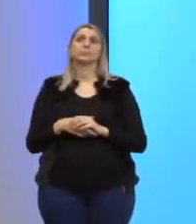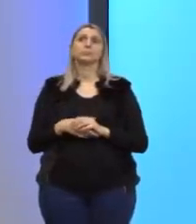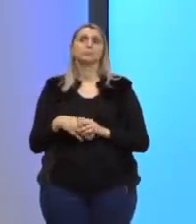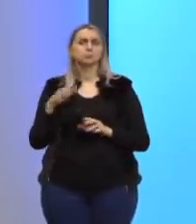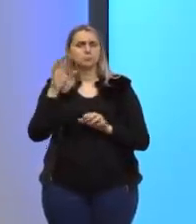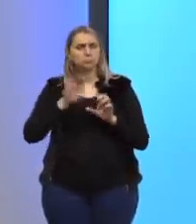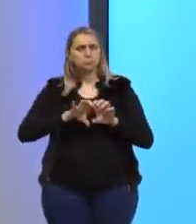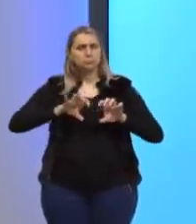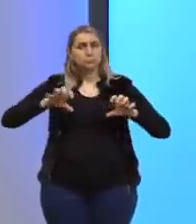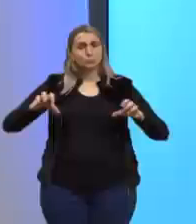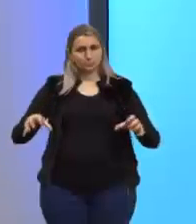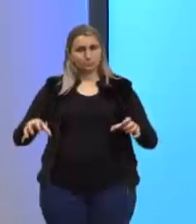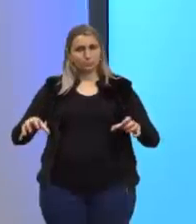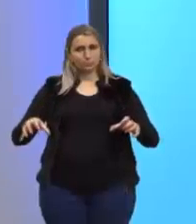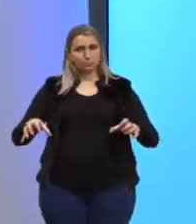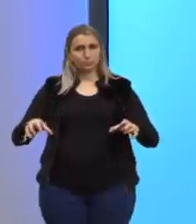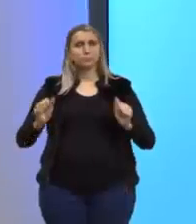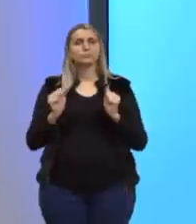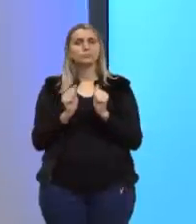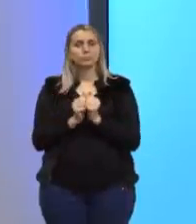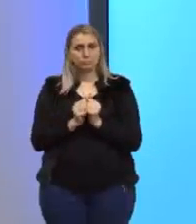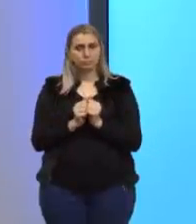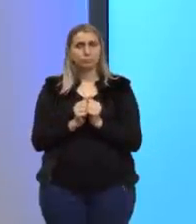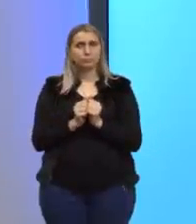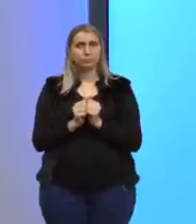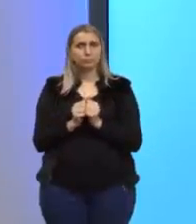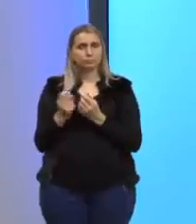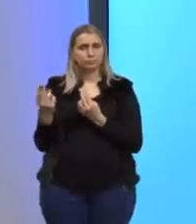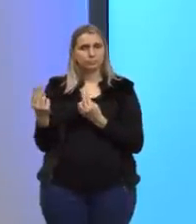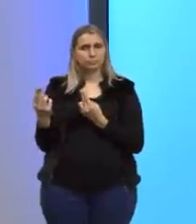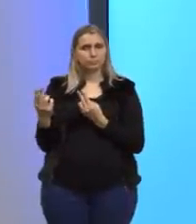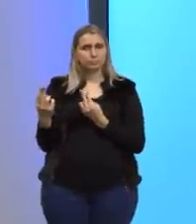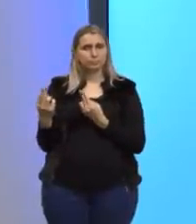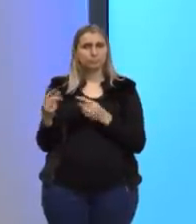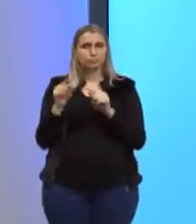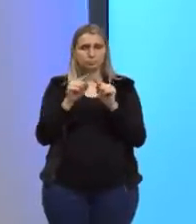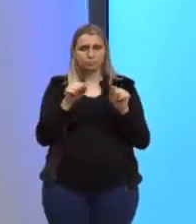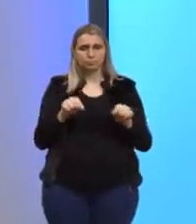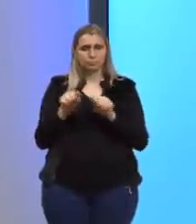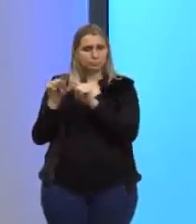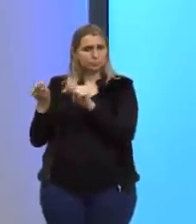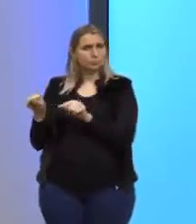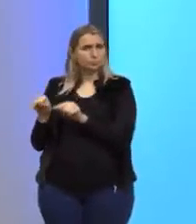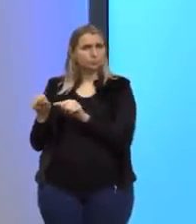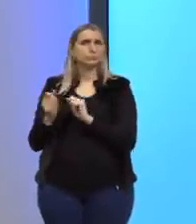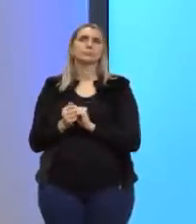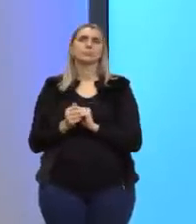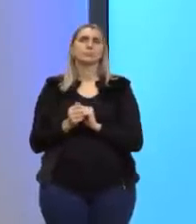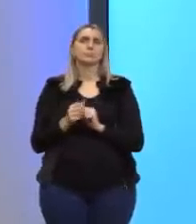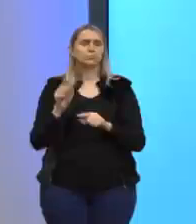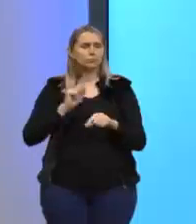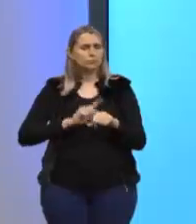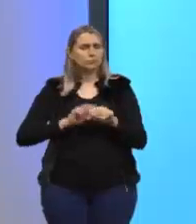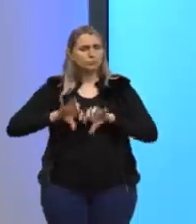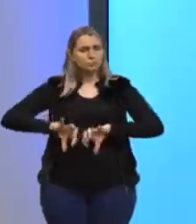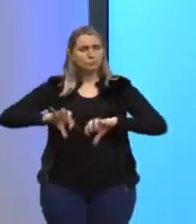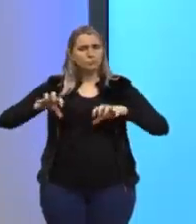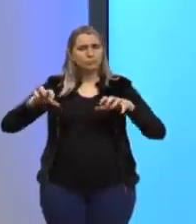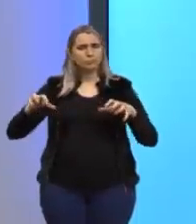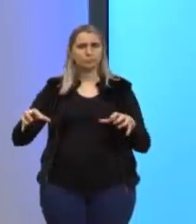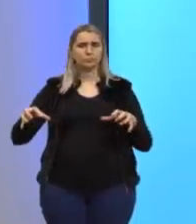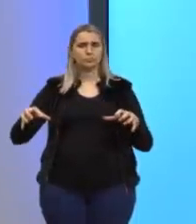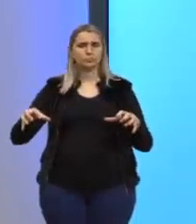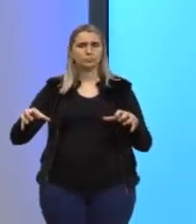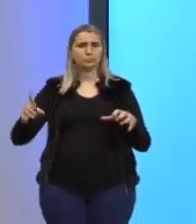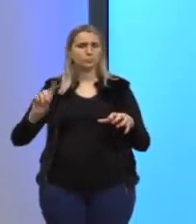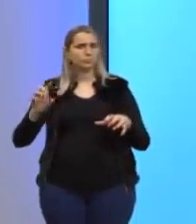eu separá-los, eu já carrego junto esse caso de semelhança de triângulos. Certo? Então, no momento em que eu separo,